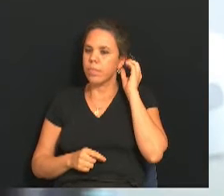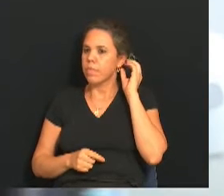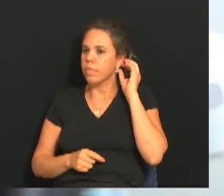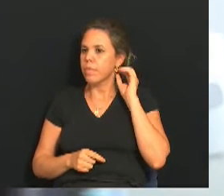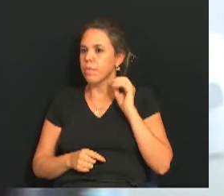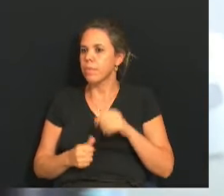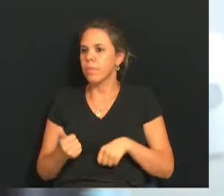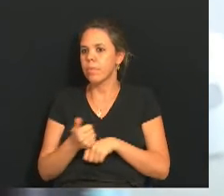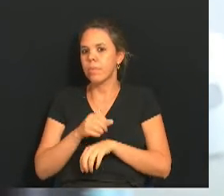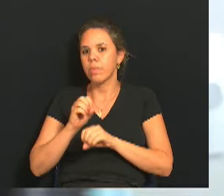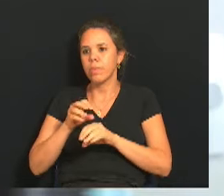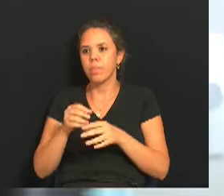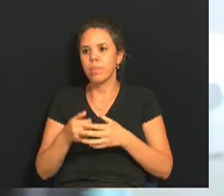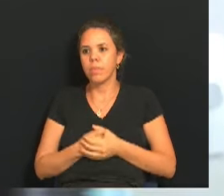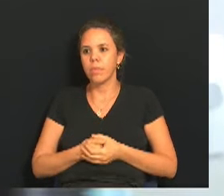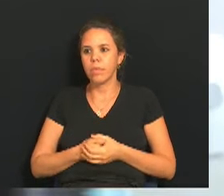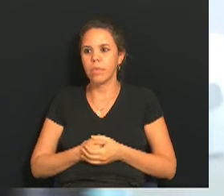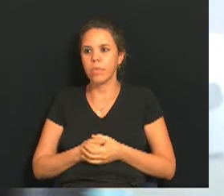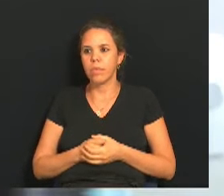educacionais,